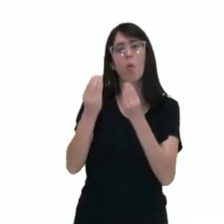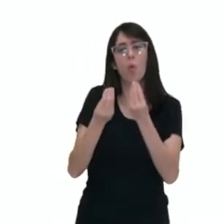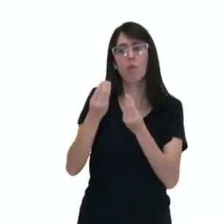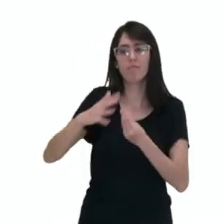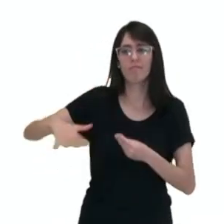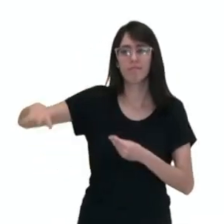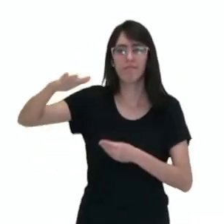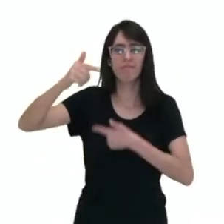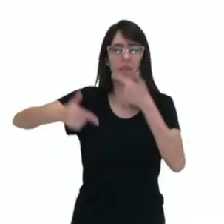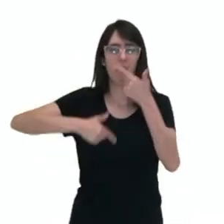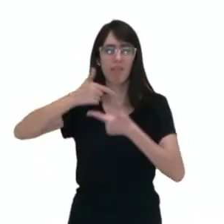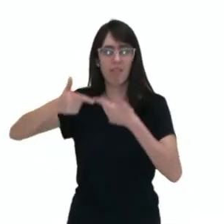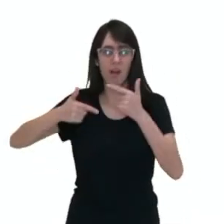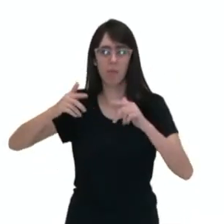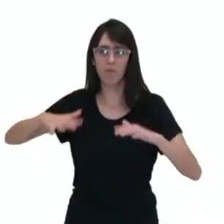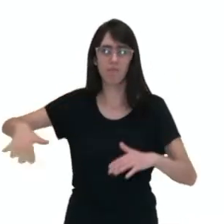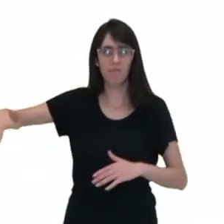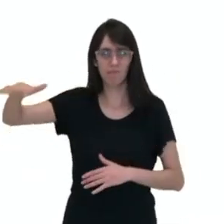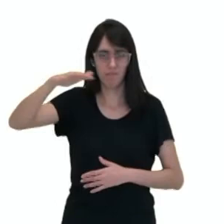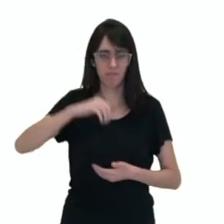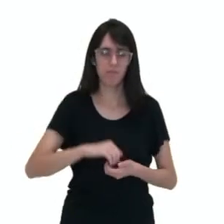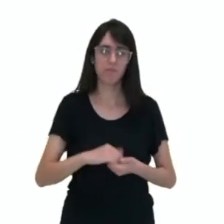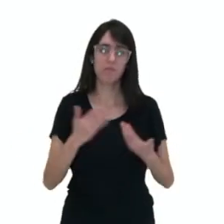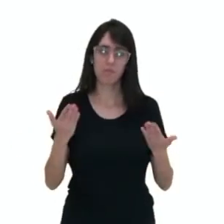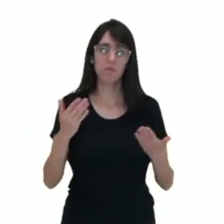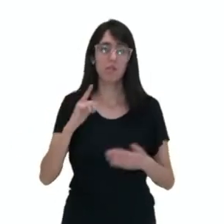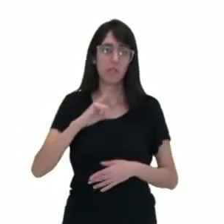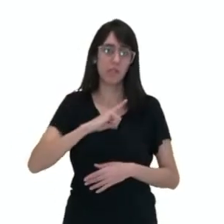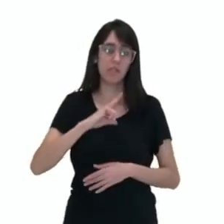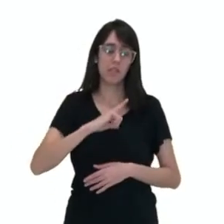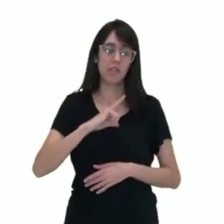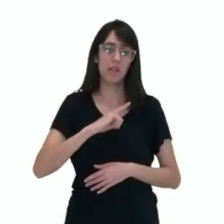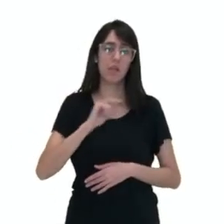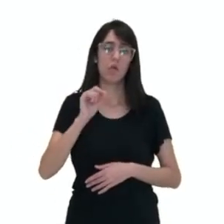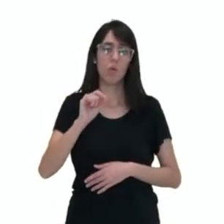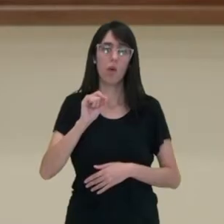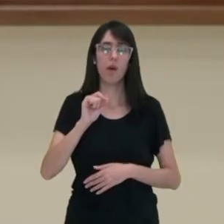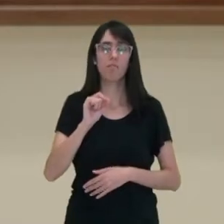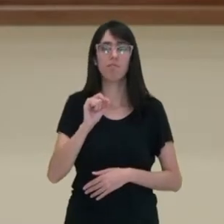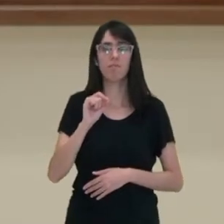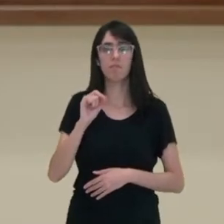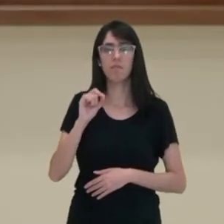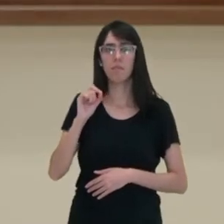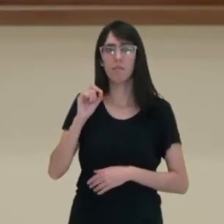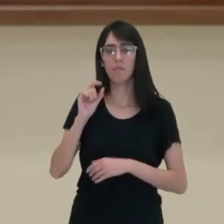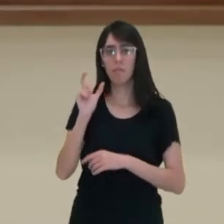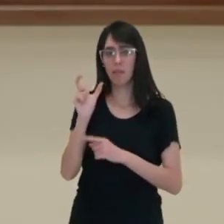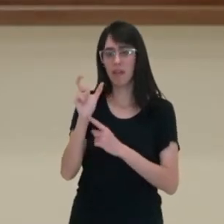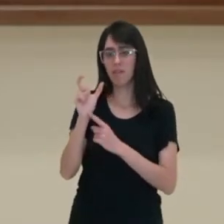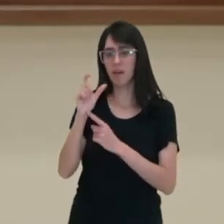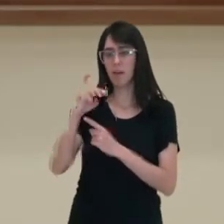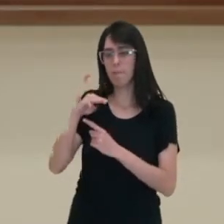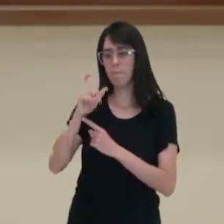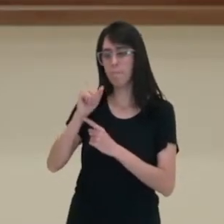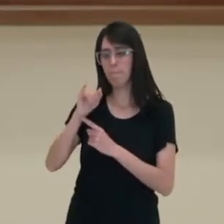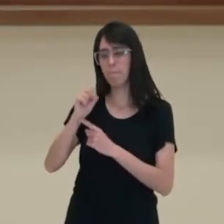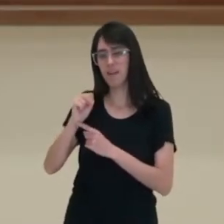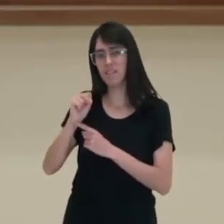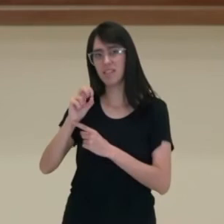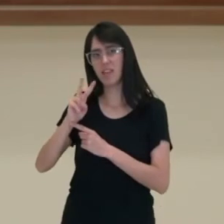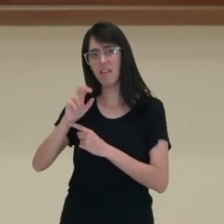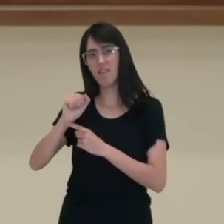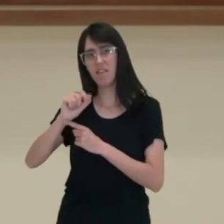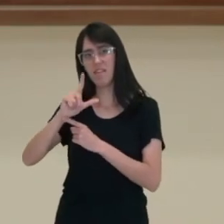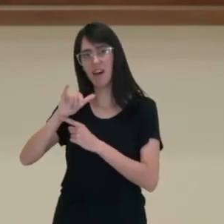essa lógica ela é perpetuada pela mais-valia. O conceito de mais-valia trata-se do processo